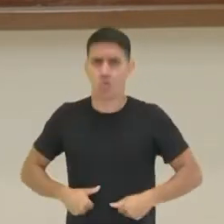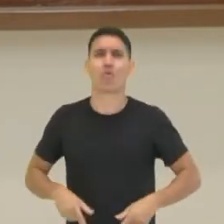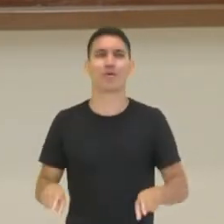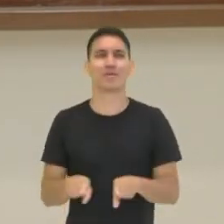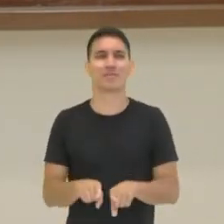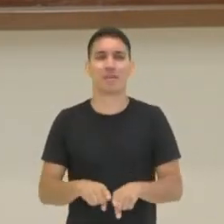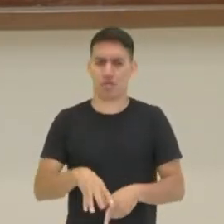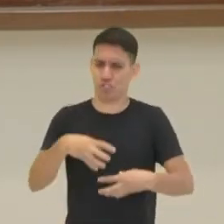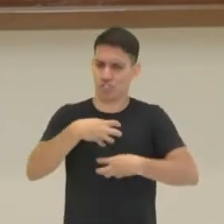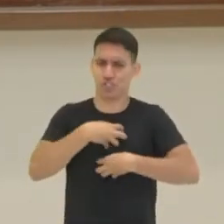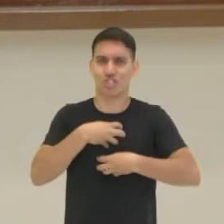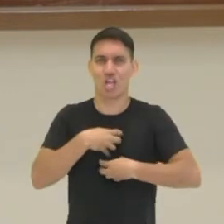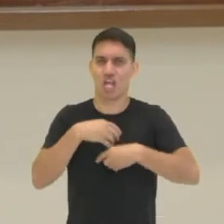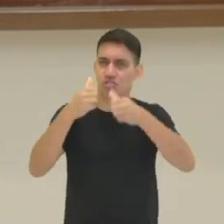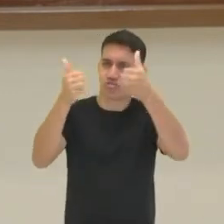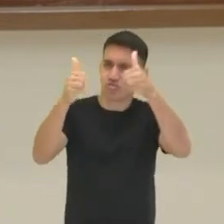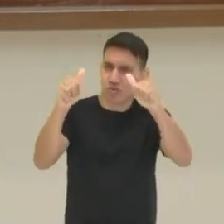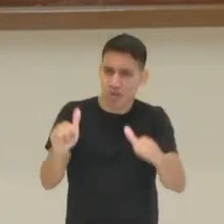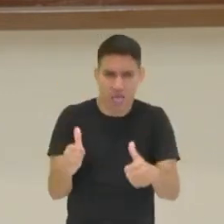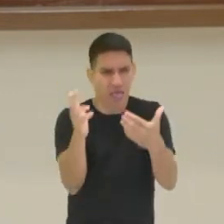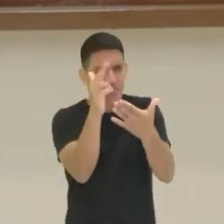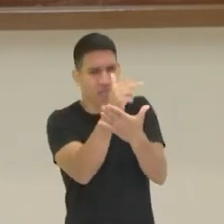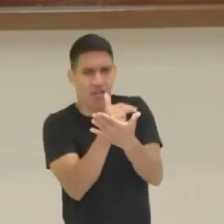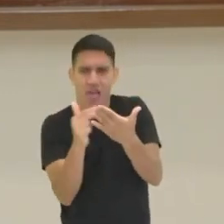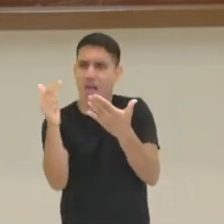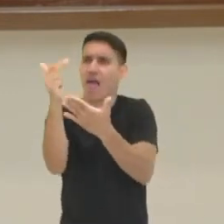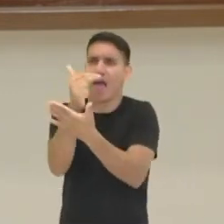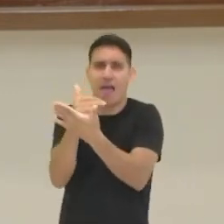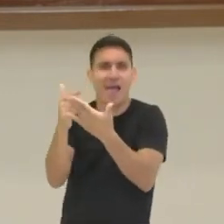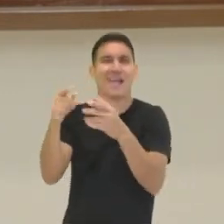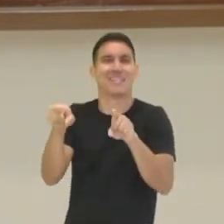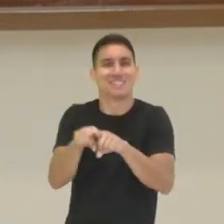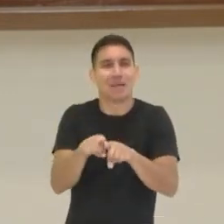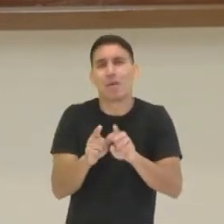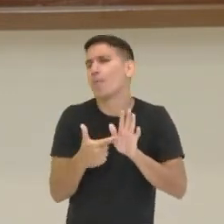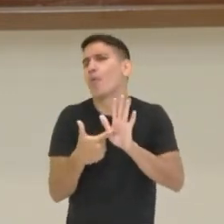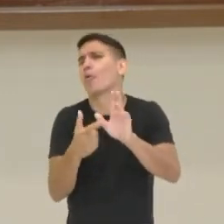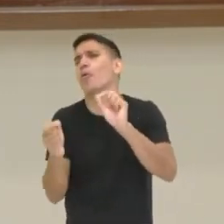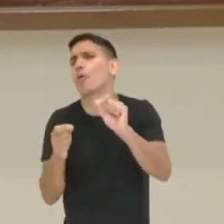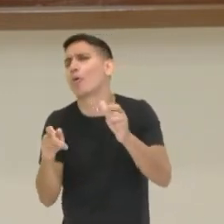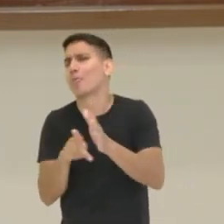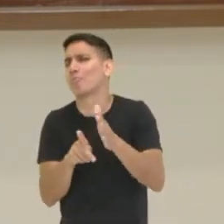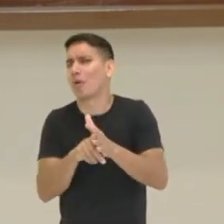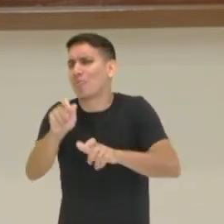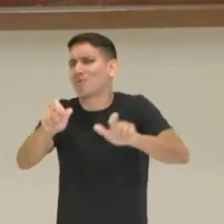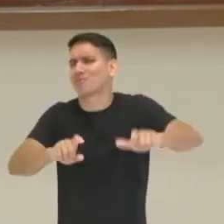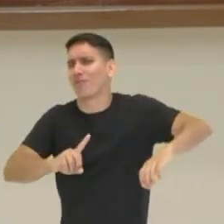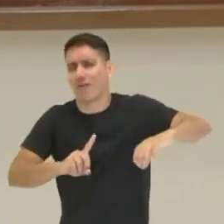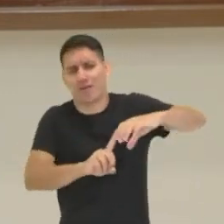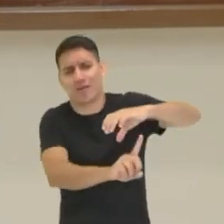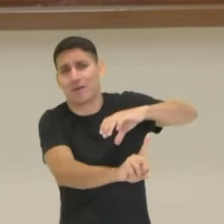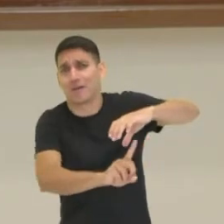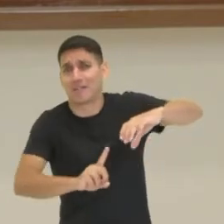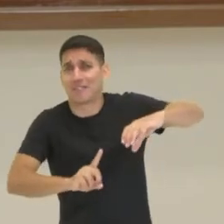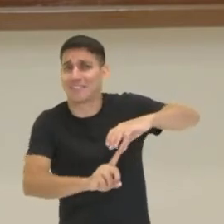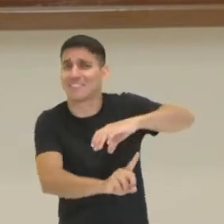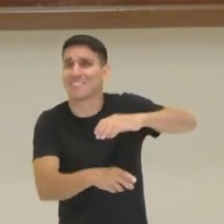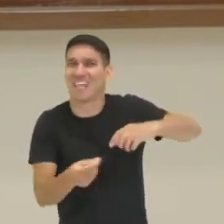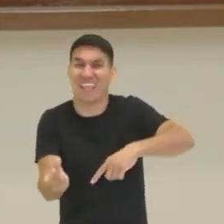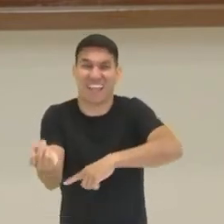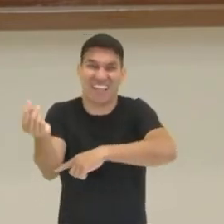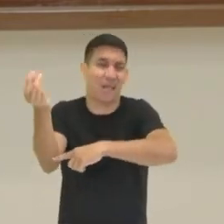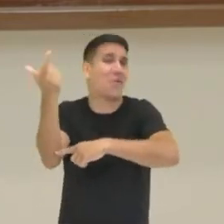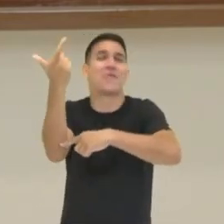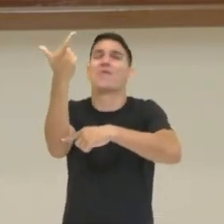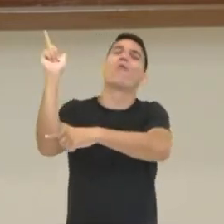forma que foi desenhado ali os personagens, né? Eles ilustram talvez meio que os homens das cavernas, né? Um pessoal aí numa